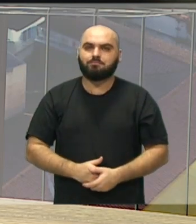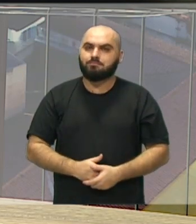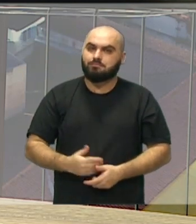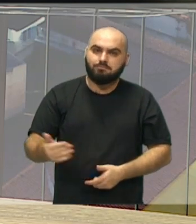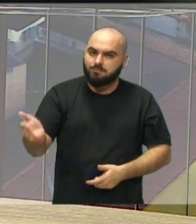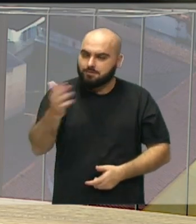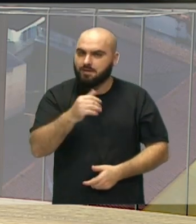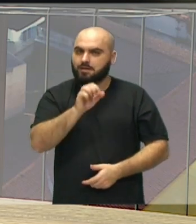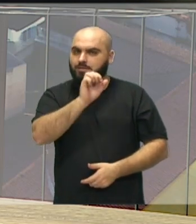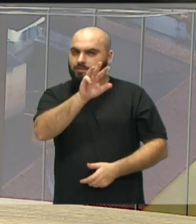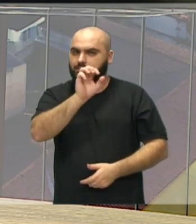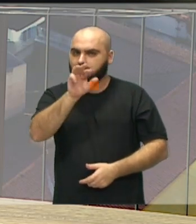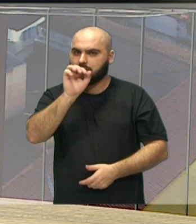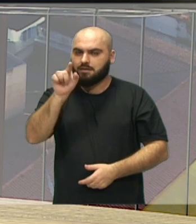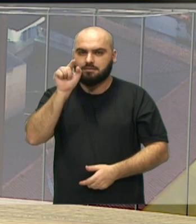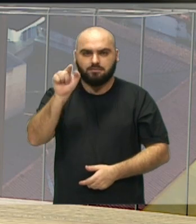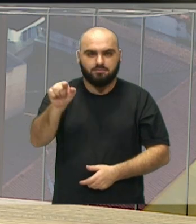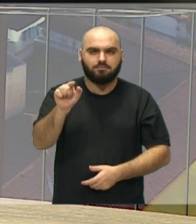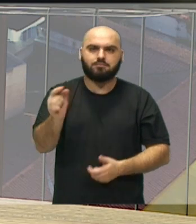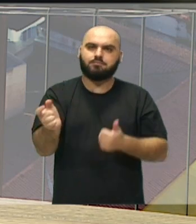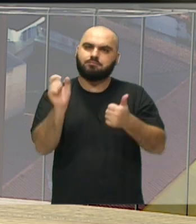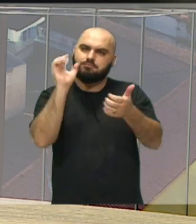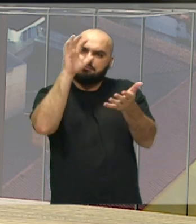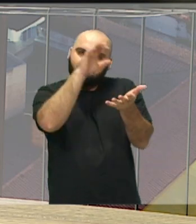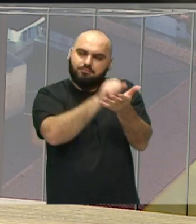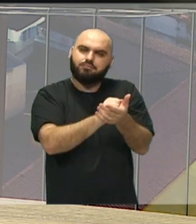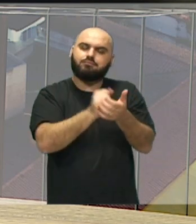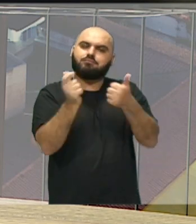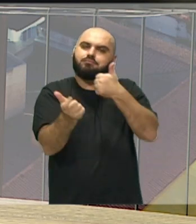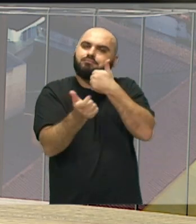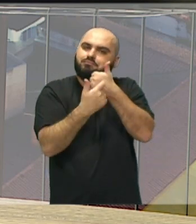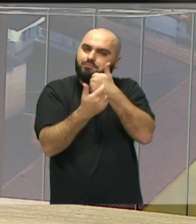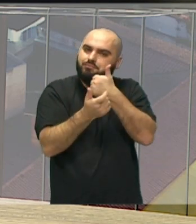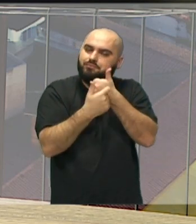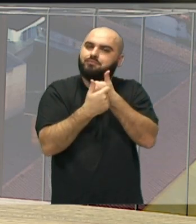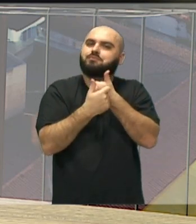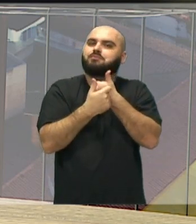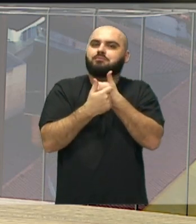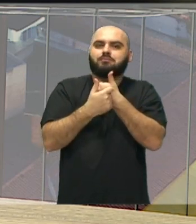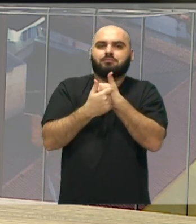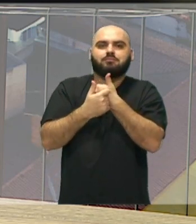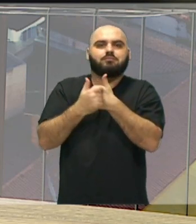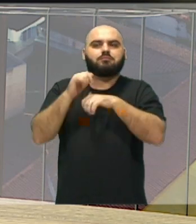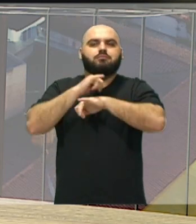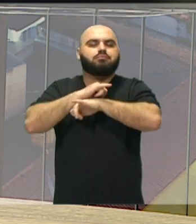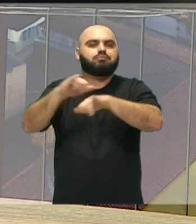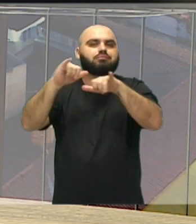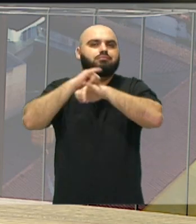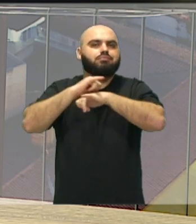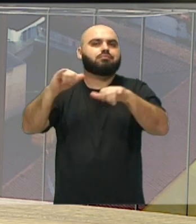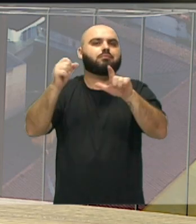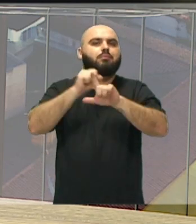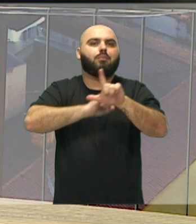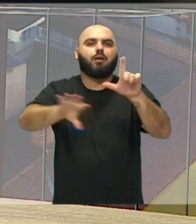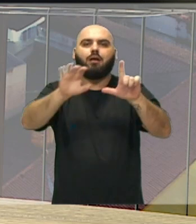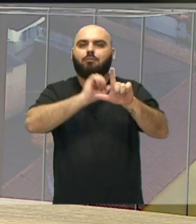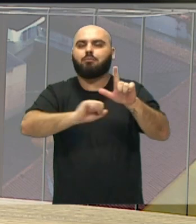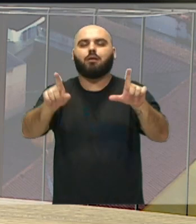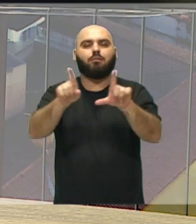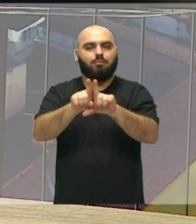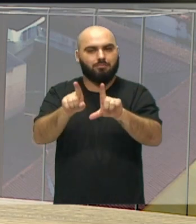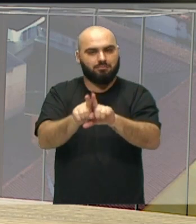nosso site, entre lá, se inscreva, curta os nossos vídeos, divulgue também os nossos